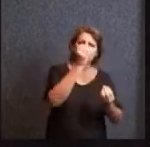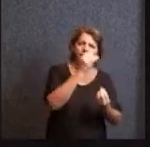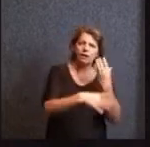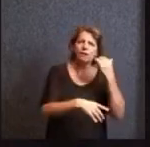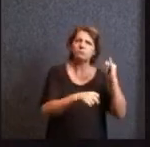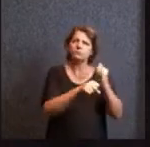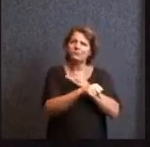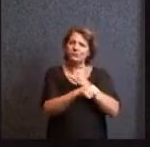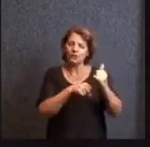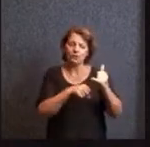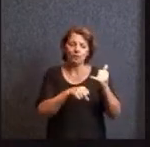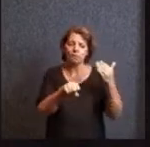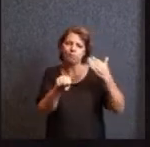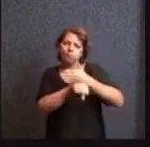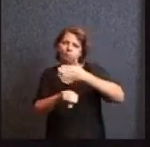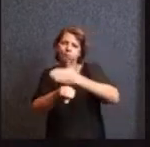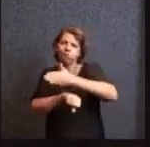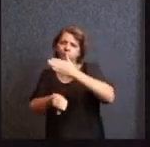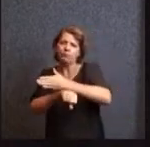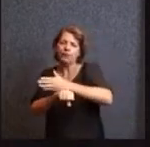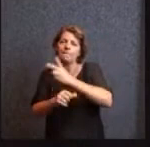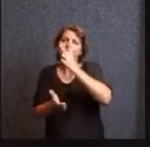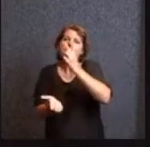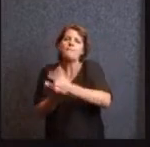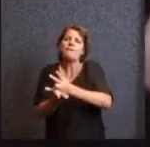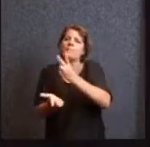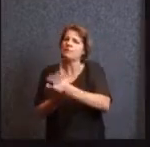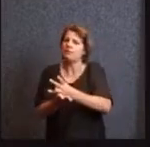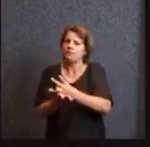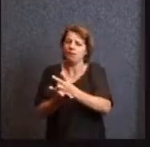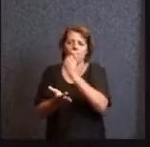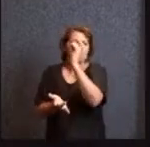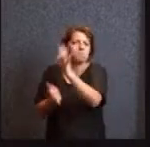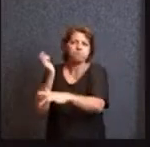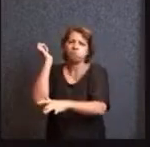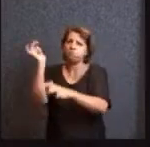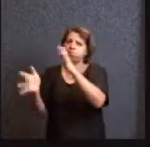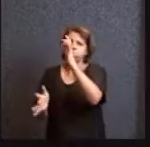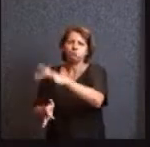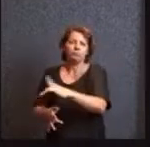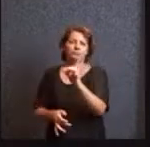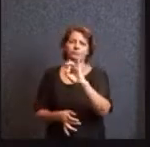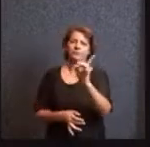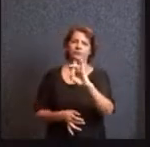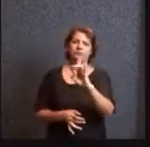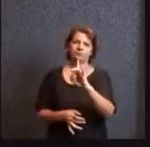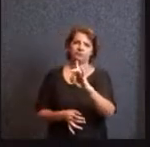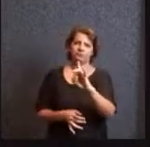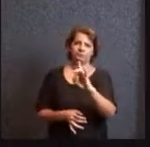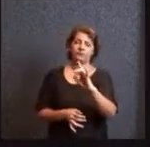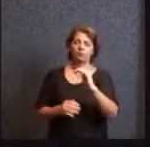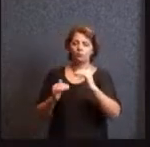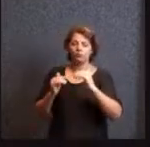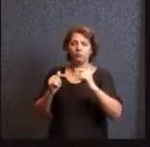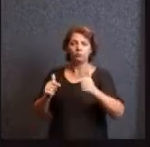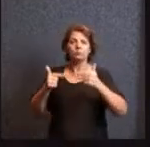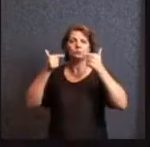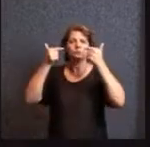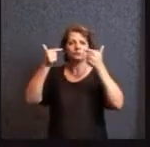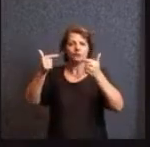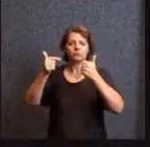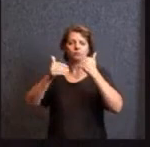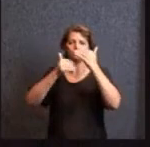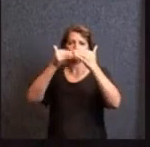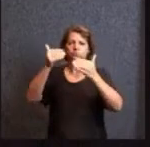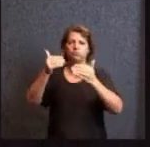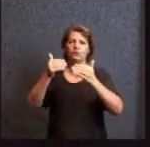em número maior, mas que ele permaneça em número igual e que o êxito, o sucesso também seja